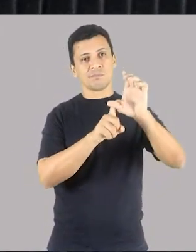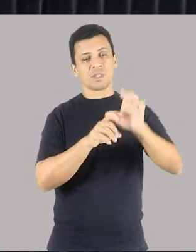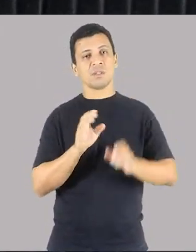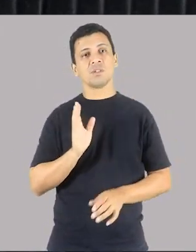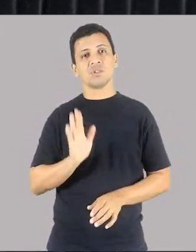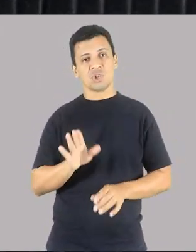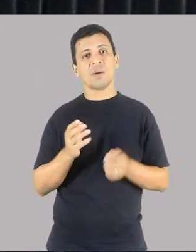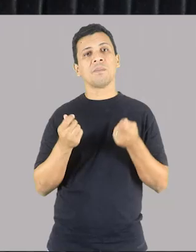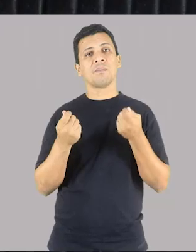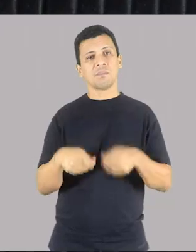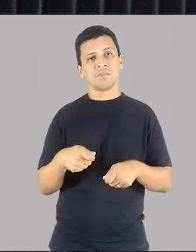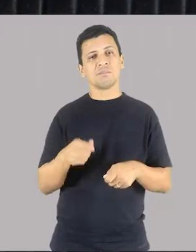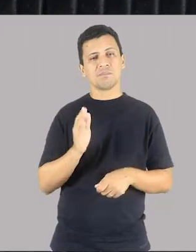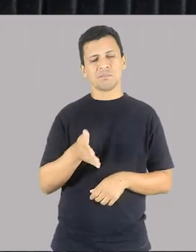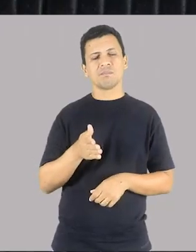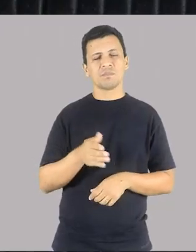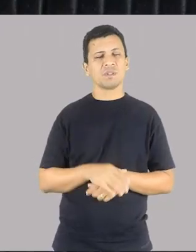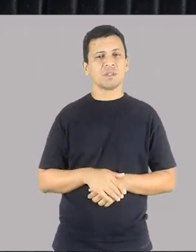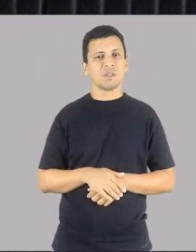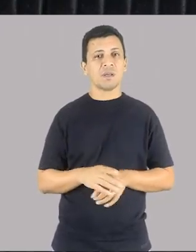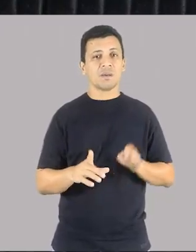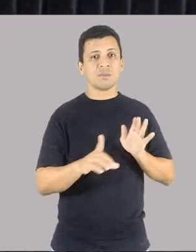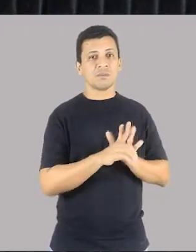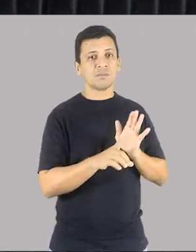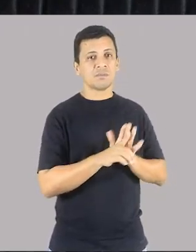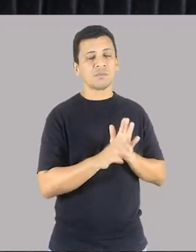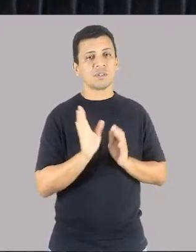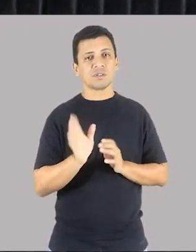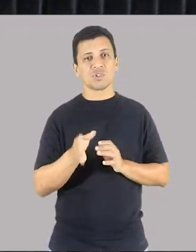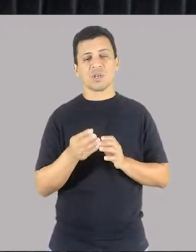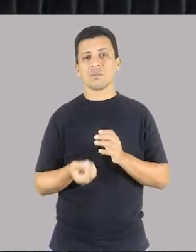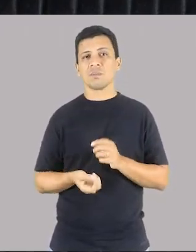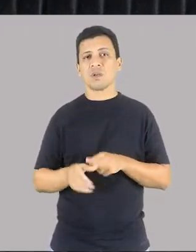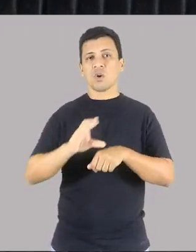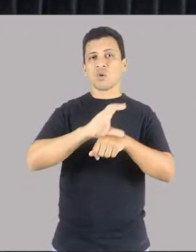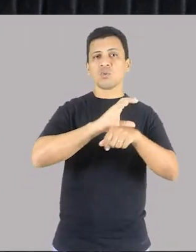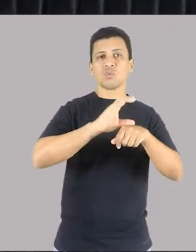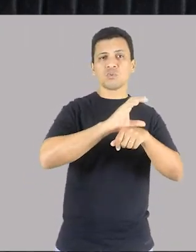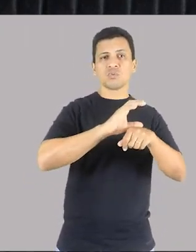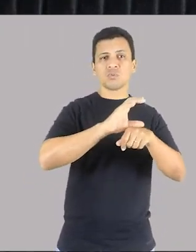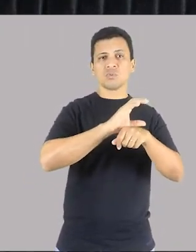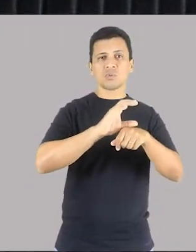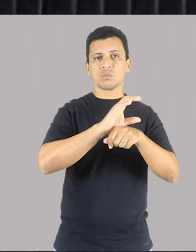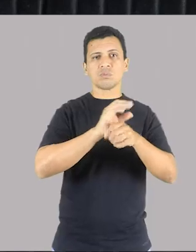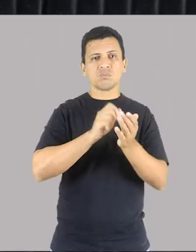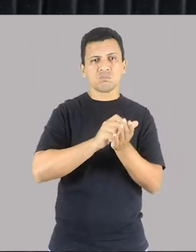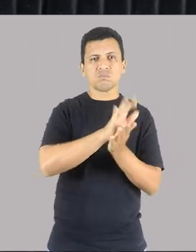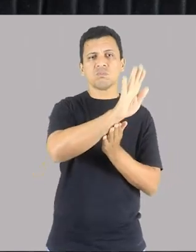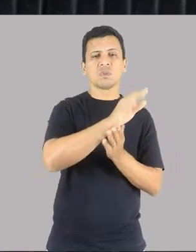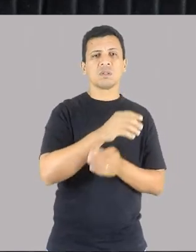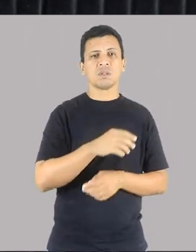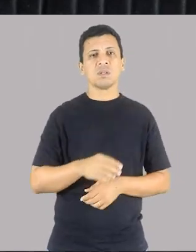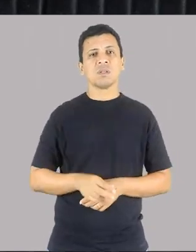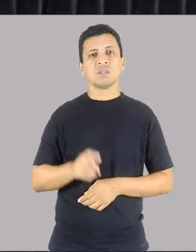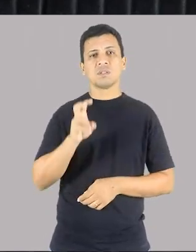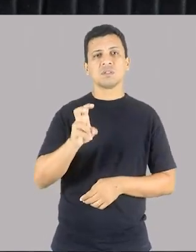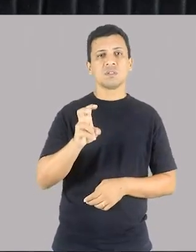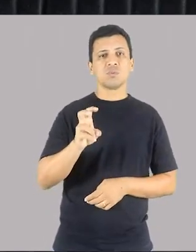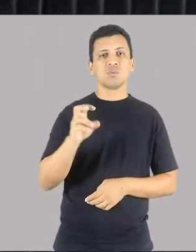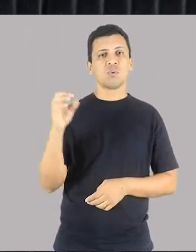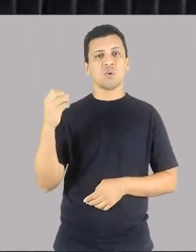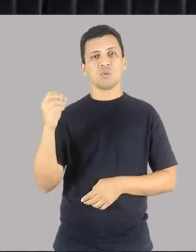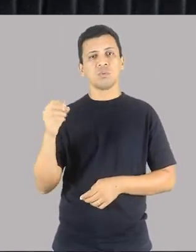fundamentais. Nesse caso, suspensão do direito fundamental à liberdade, de locomoção, o direito de ir e vir e permanecer.